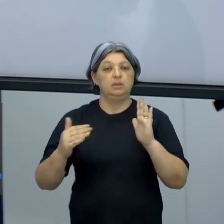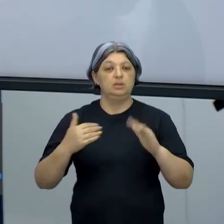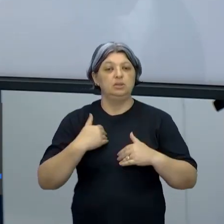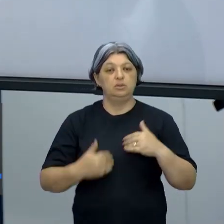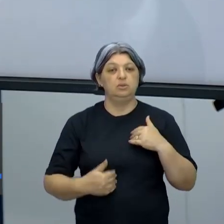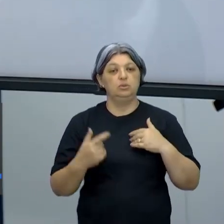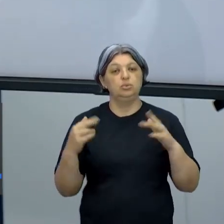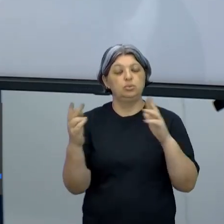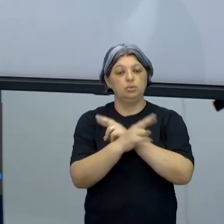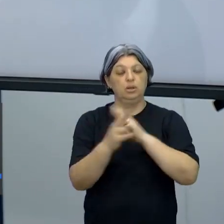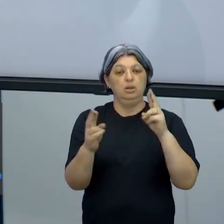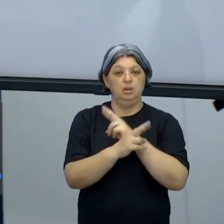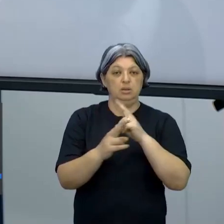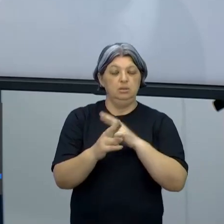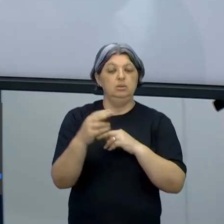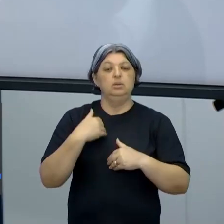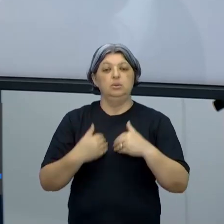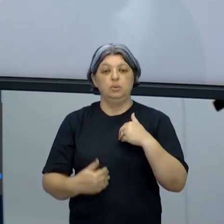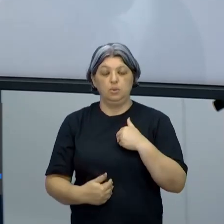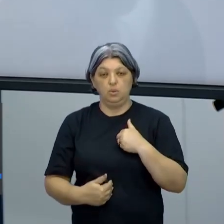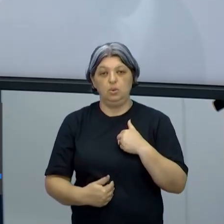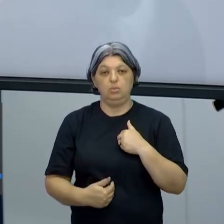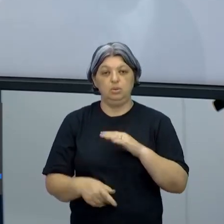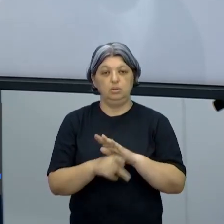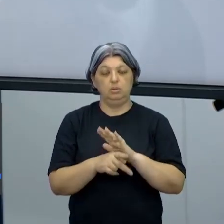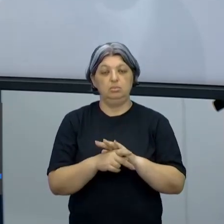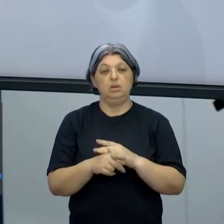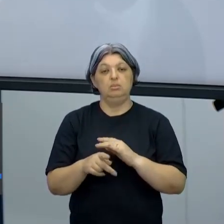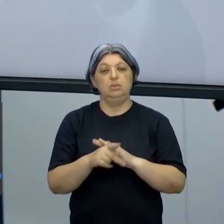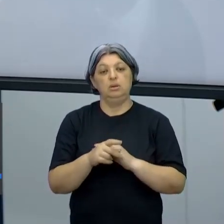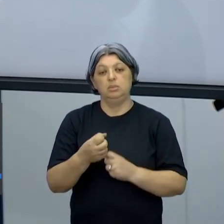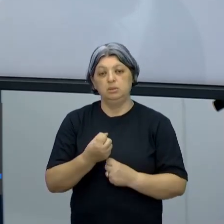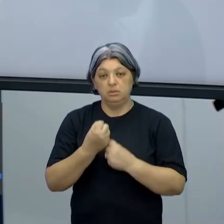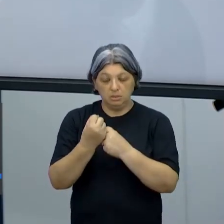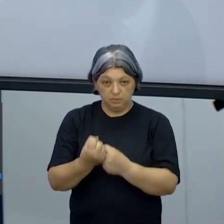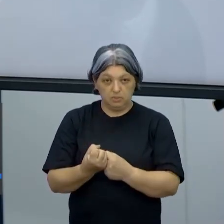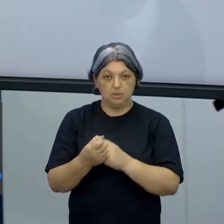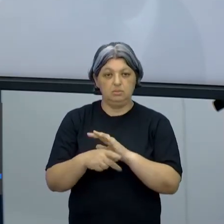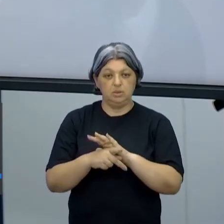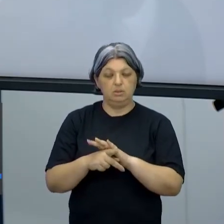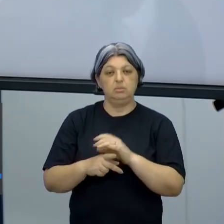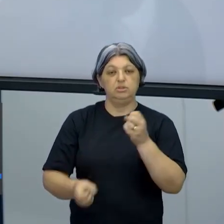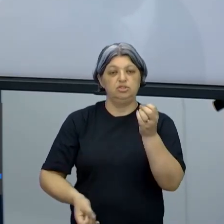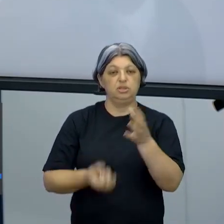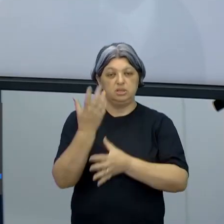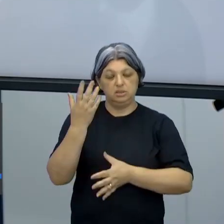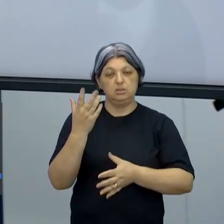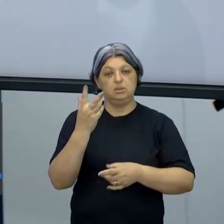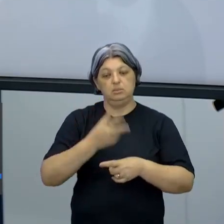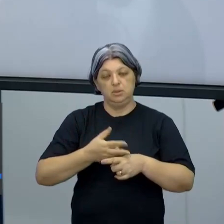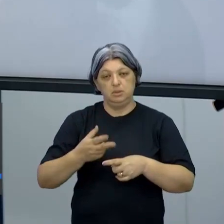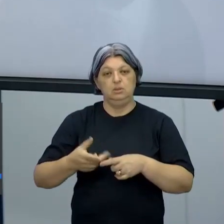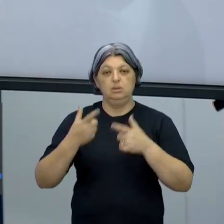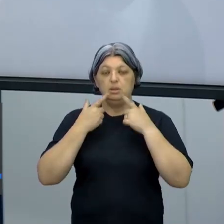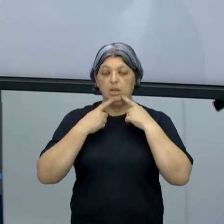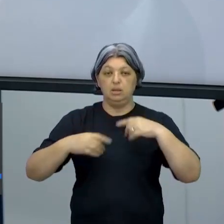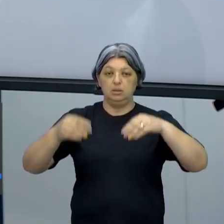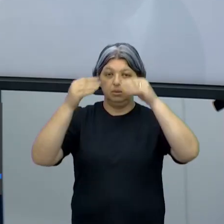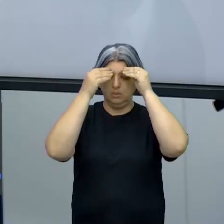se relaciona com o nosso corpo, como um suporte universal de produções aí com relação às linguagens